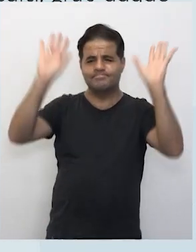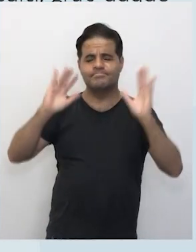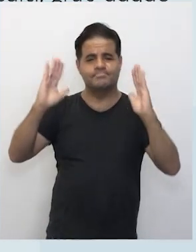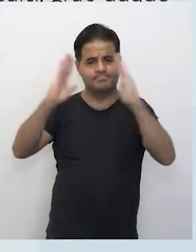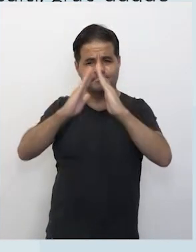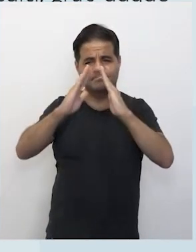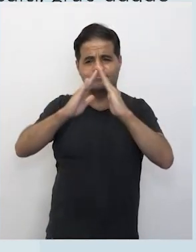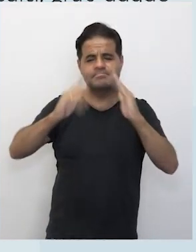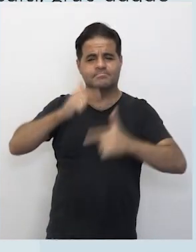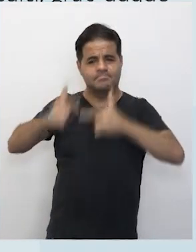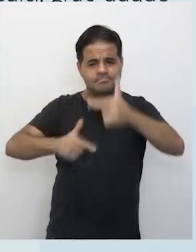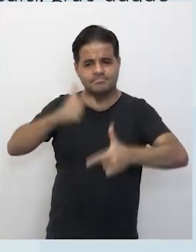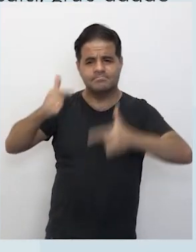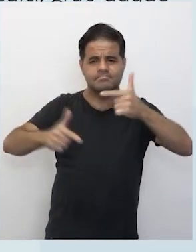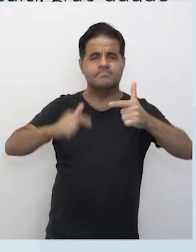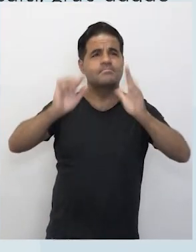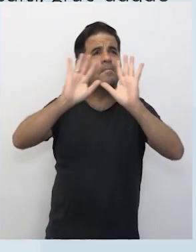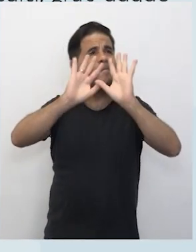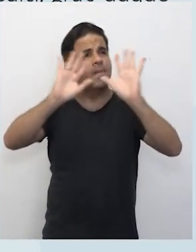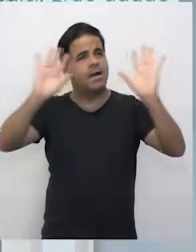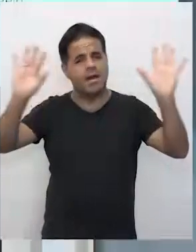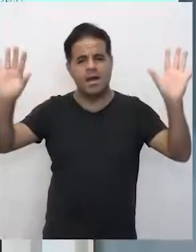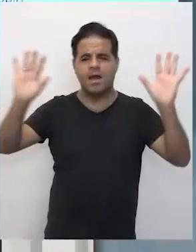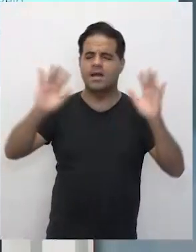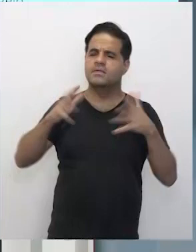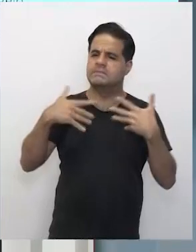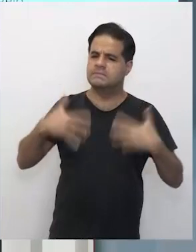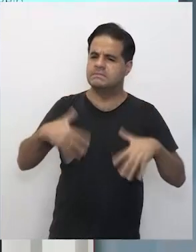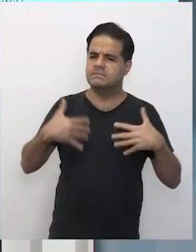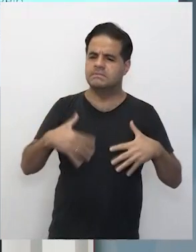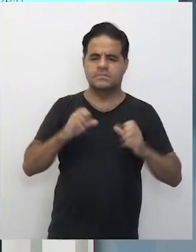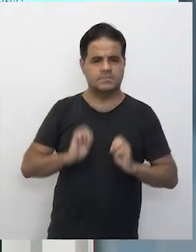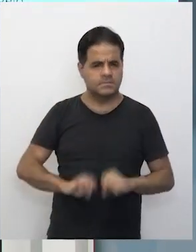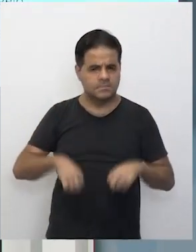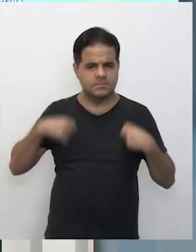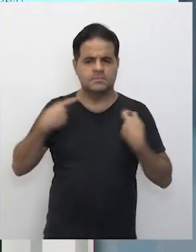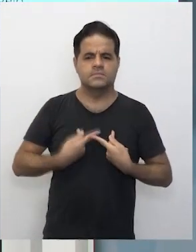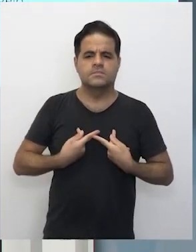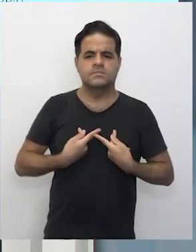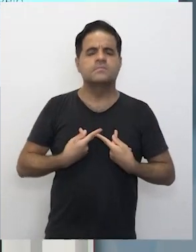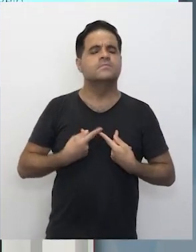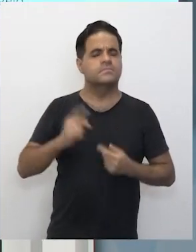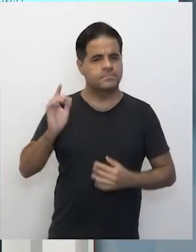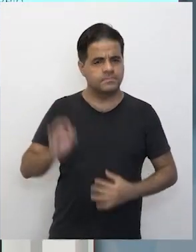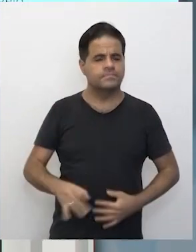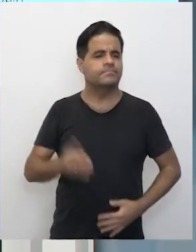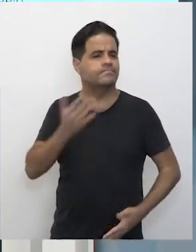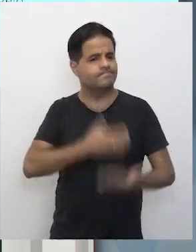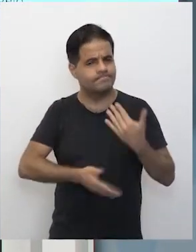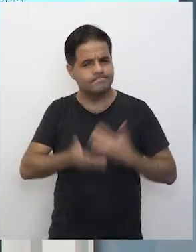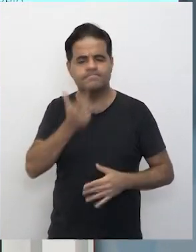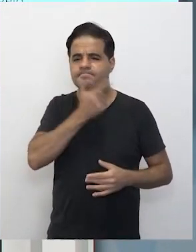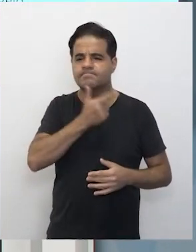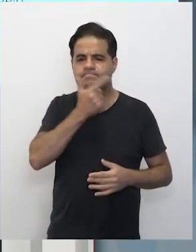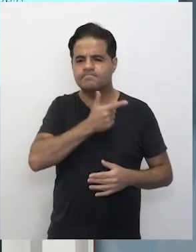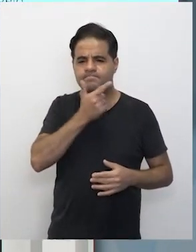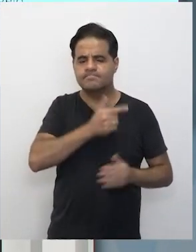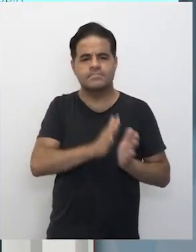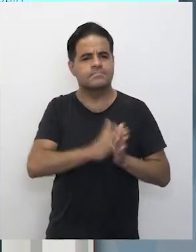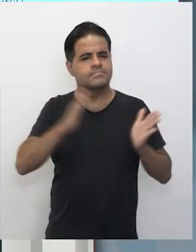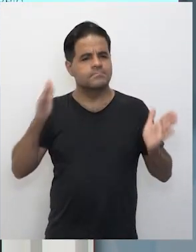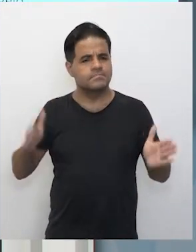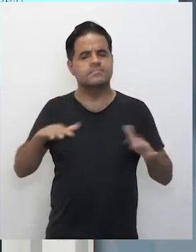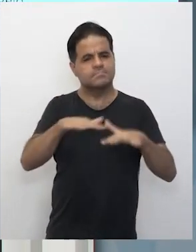Buonarroti, cujo trabalho era grande e extenso. Então, ela tinha o reconhecimento das pessoas na época, conseguiu estar nos